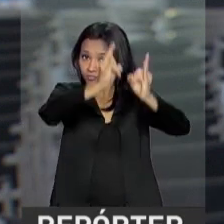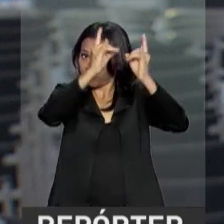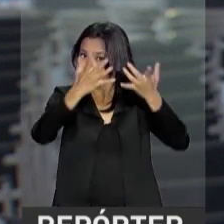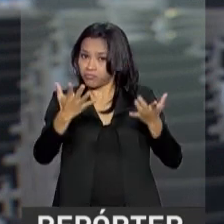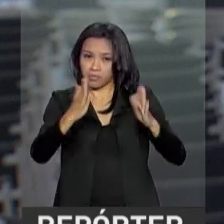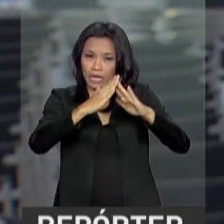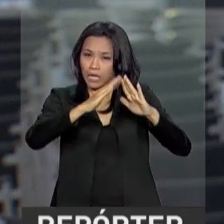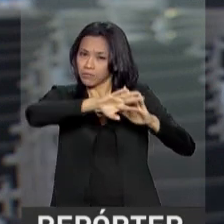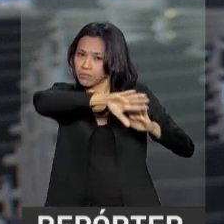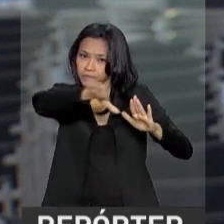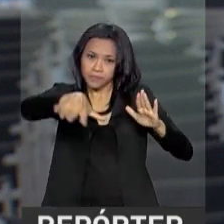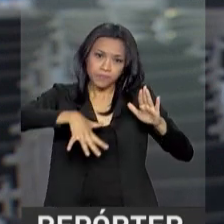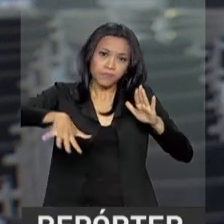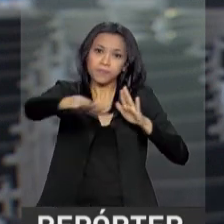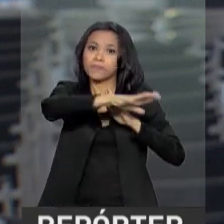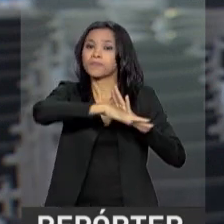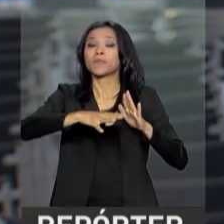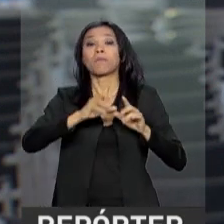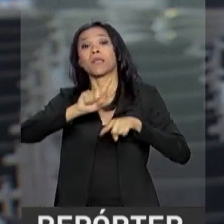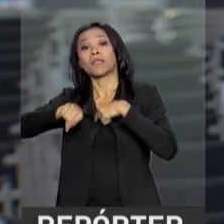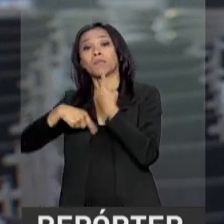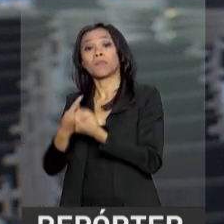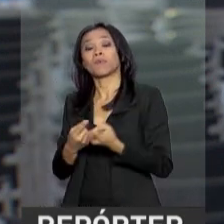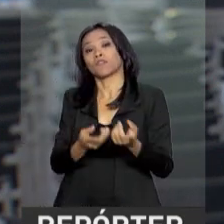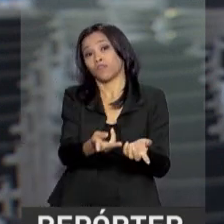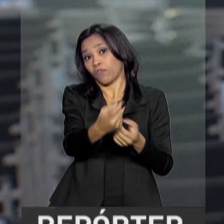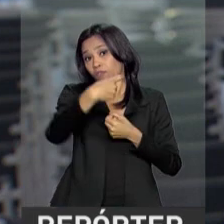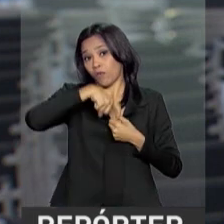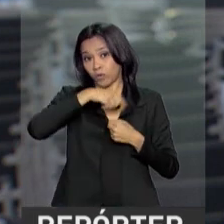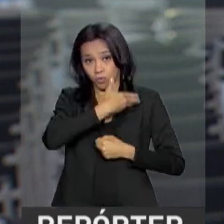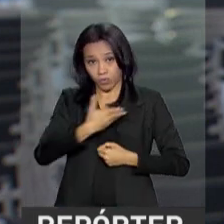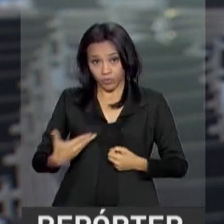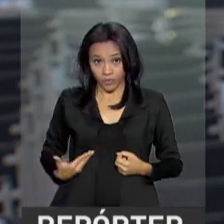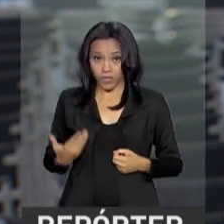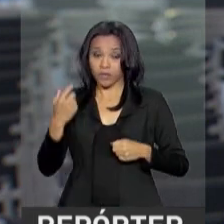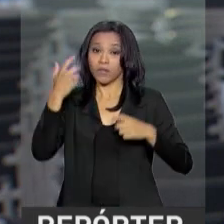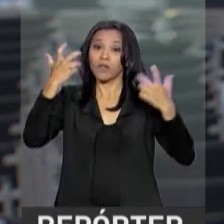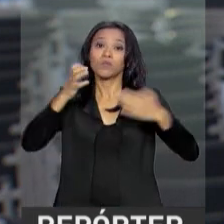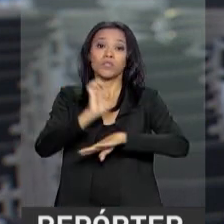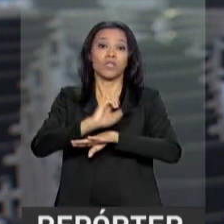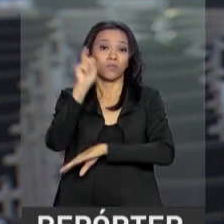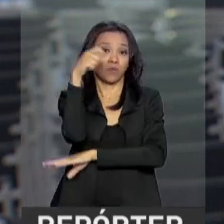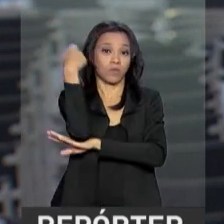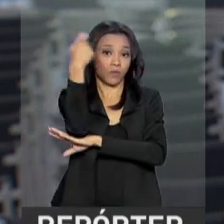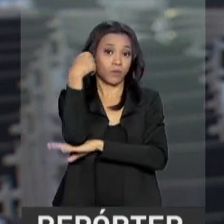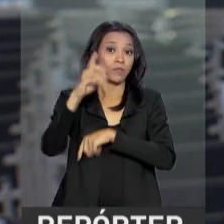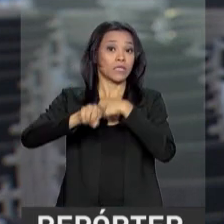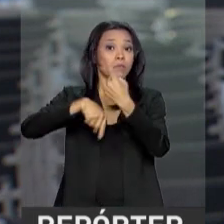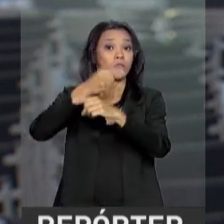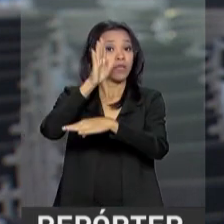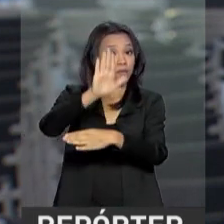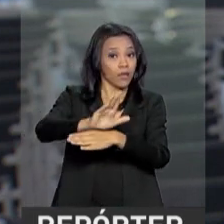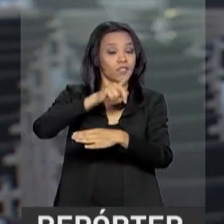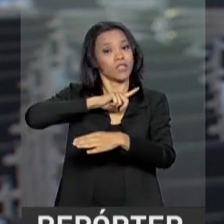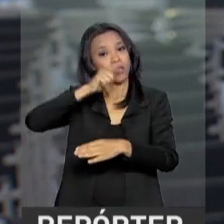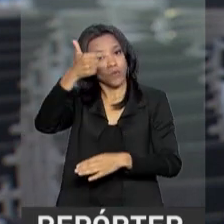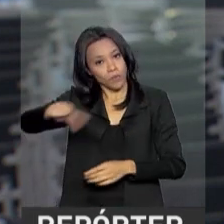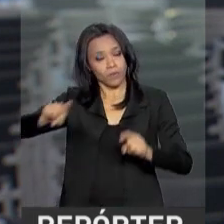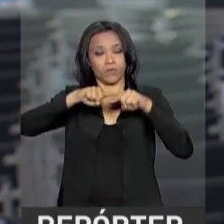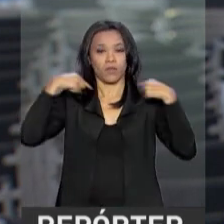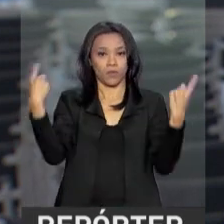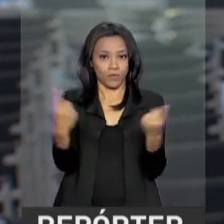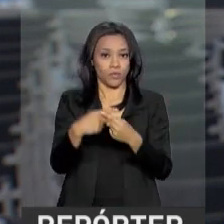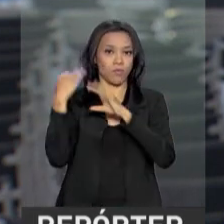o tre do rio grande do sul à tarde ele faz ele coordena uma reunião com ministros para conversar para discutir fazer um